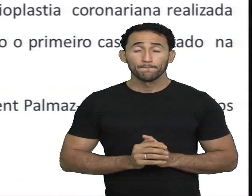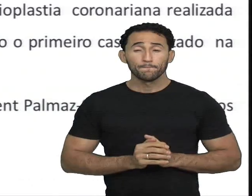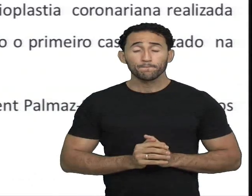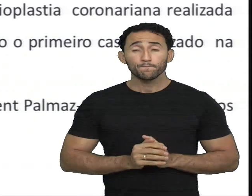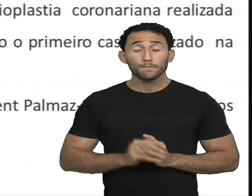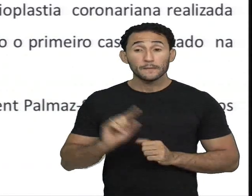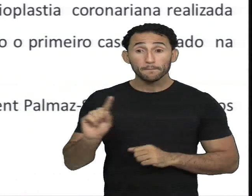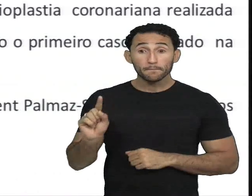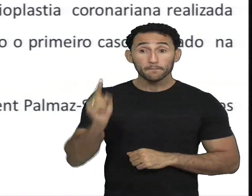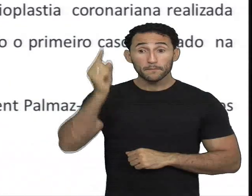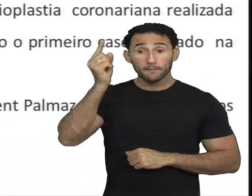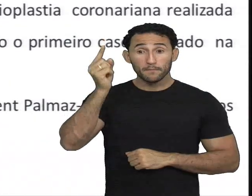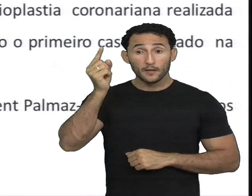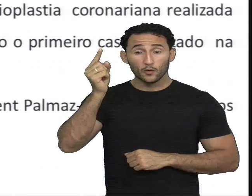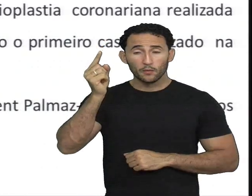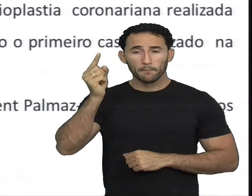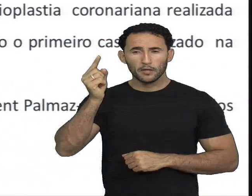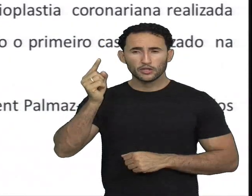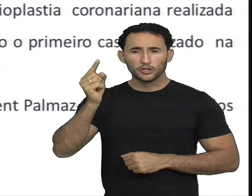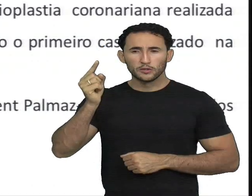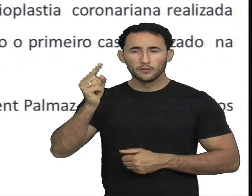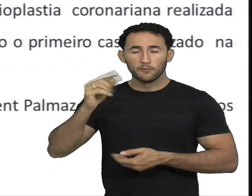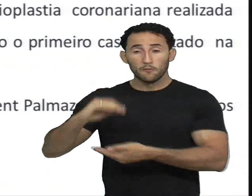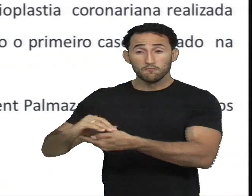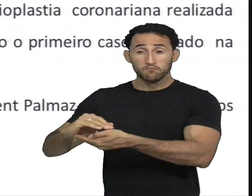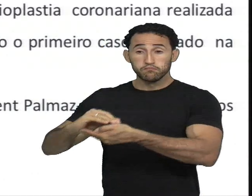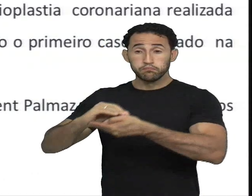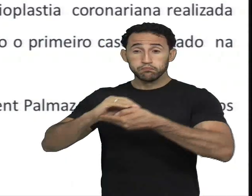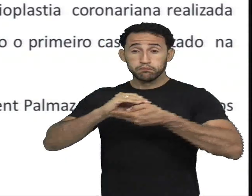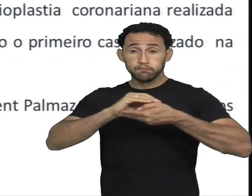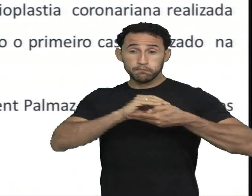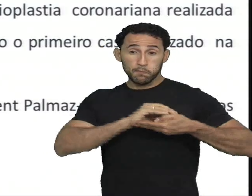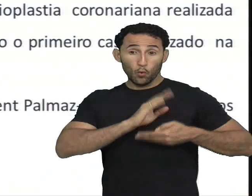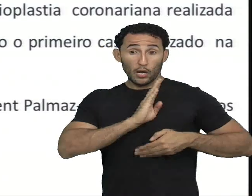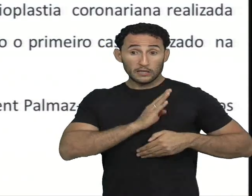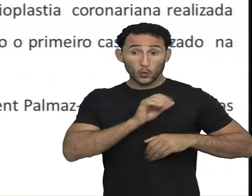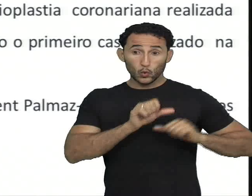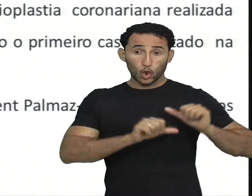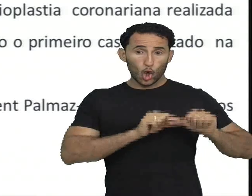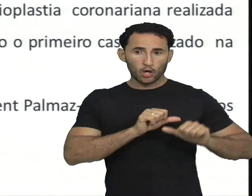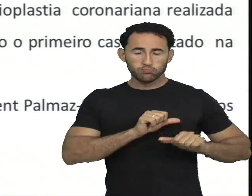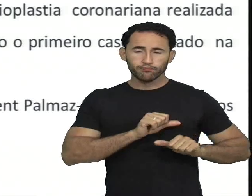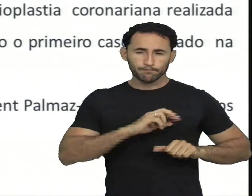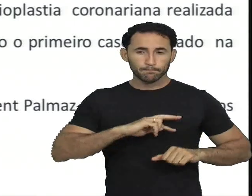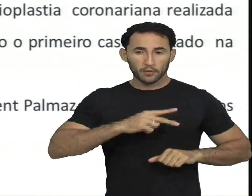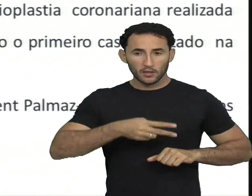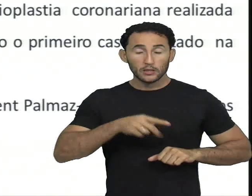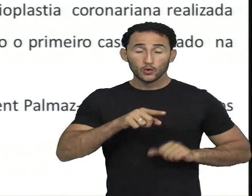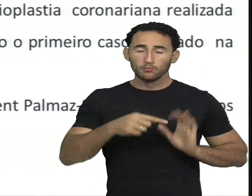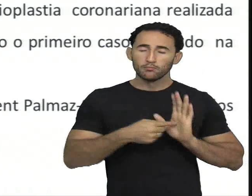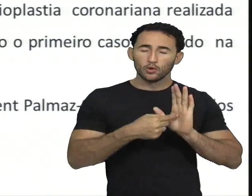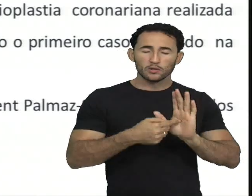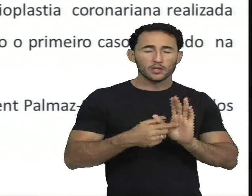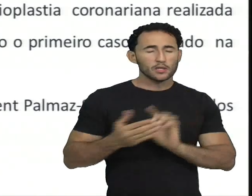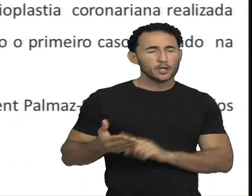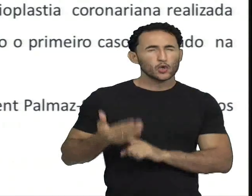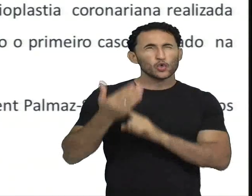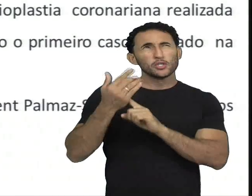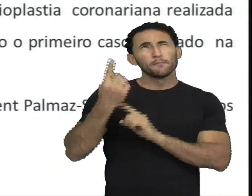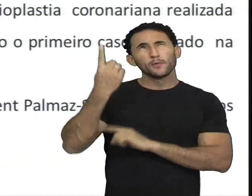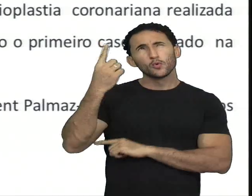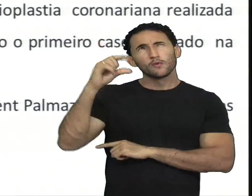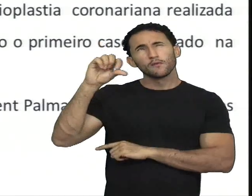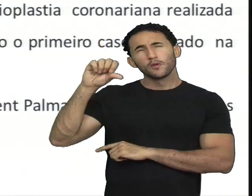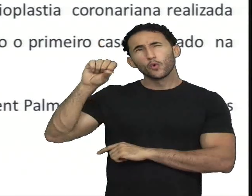o primeiro implante de stent, mais ou menos, foi em 87. Né? Então, assim, é uma tecnologia, 1987 para